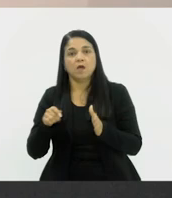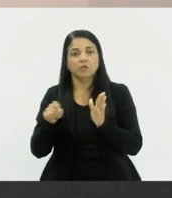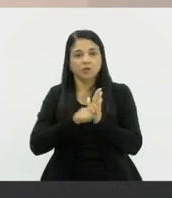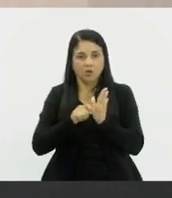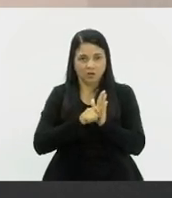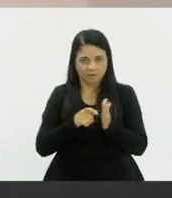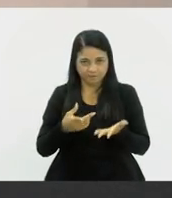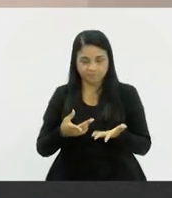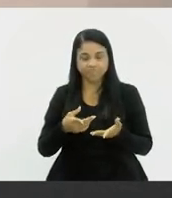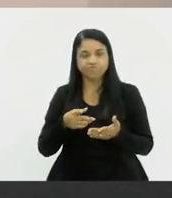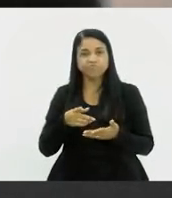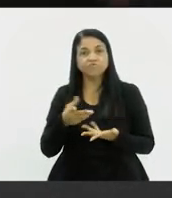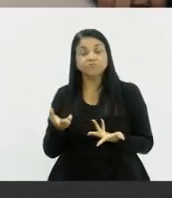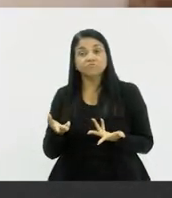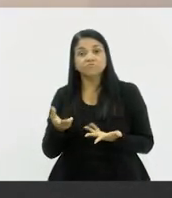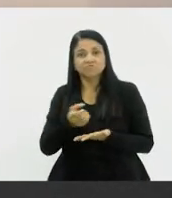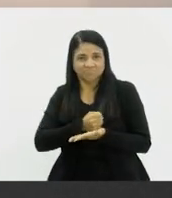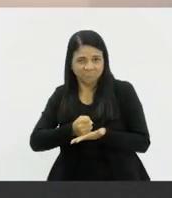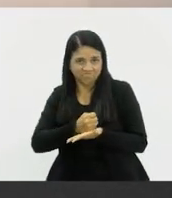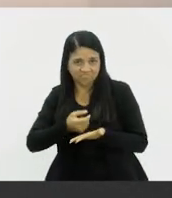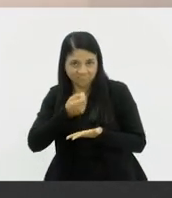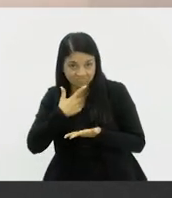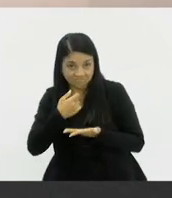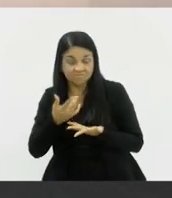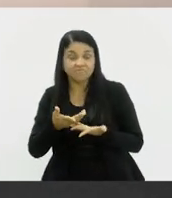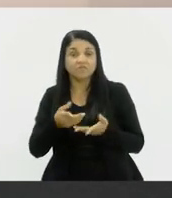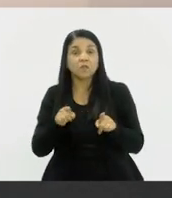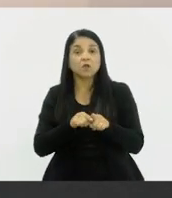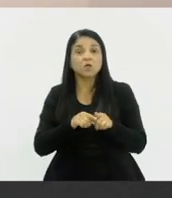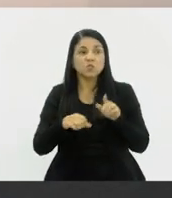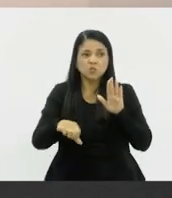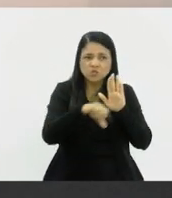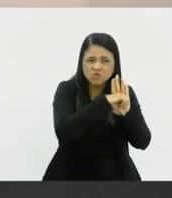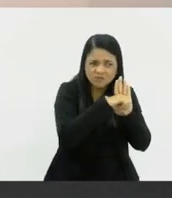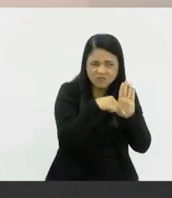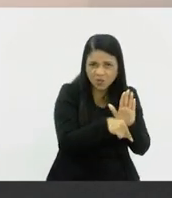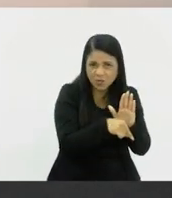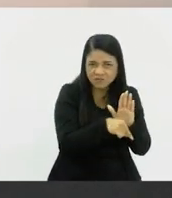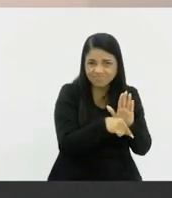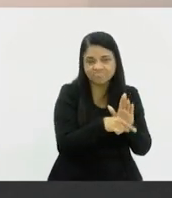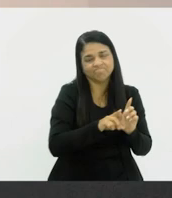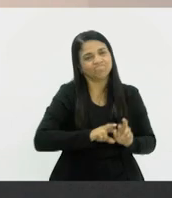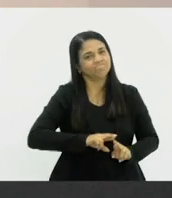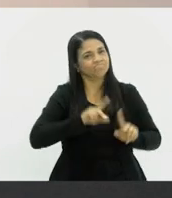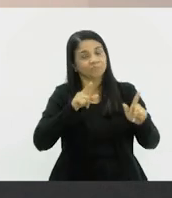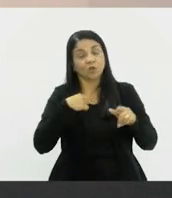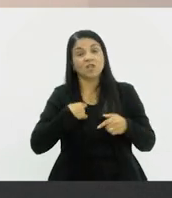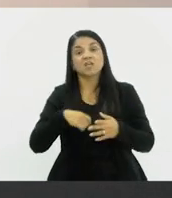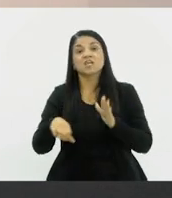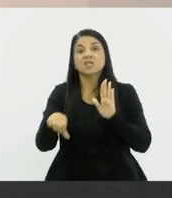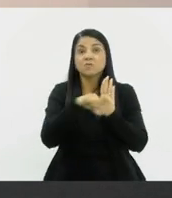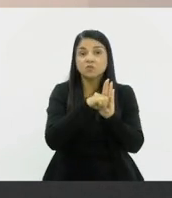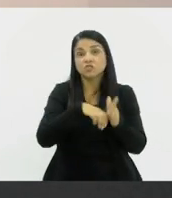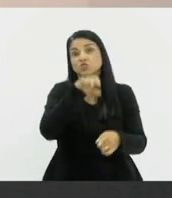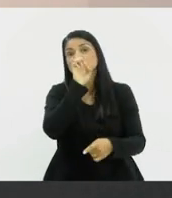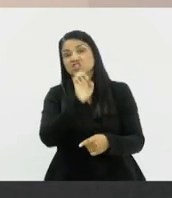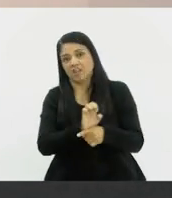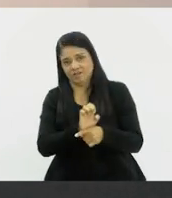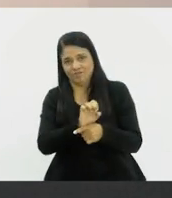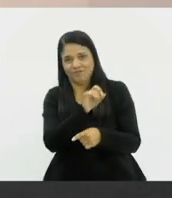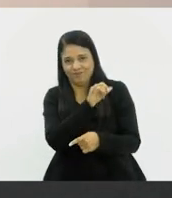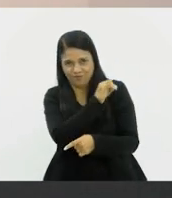é criminoso né criminoso é o estado que com a desculpa de proibir